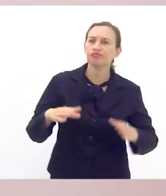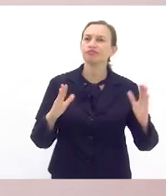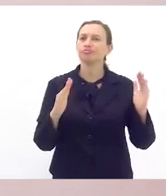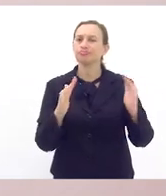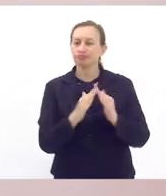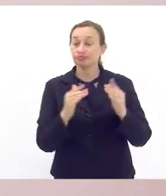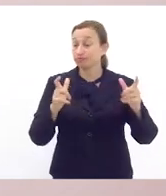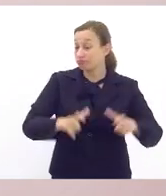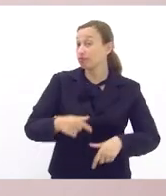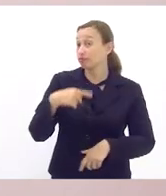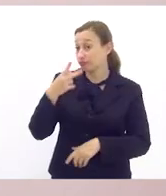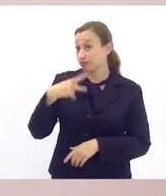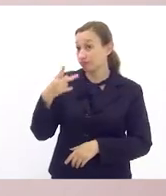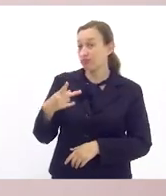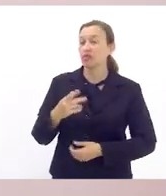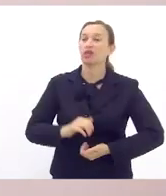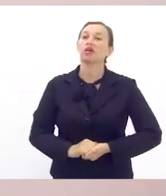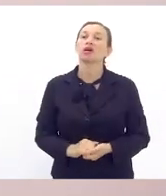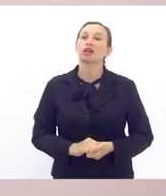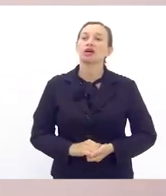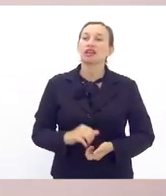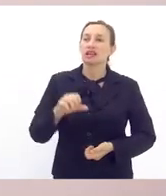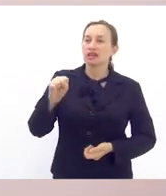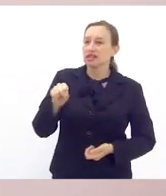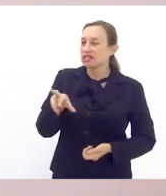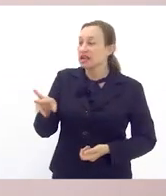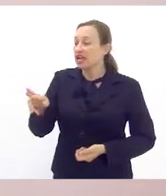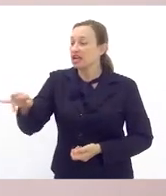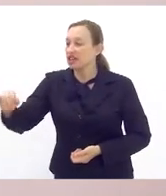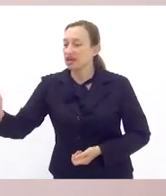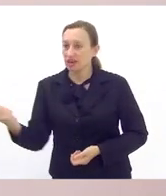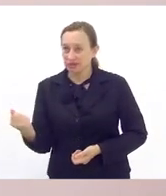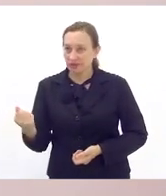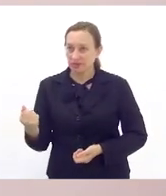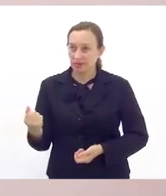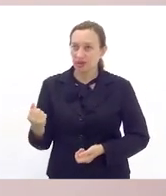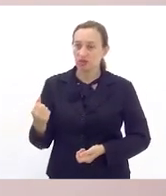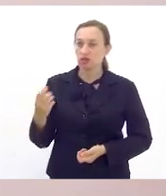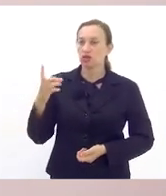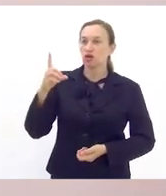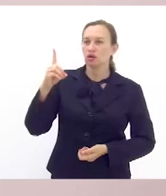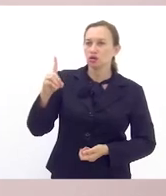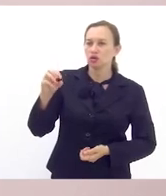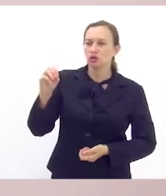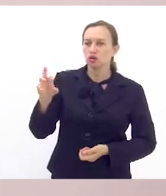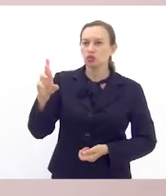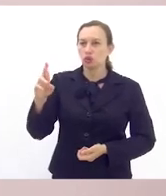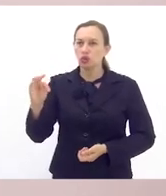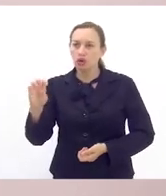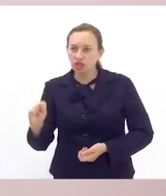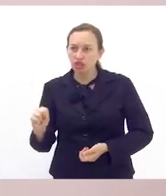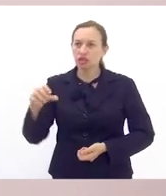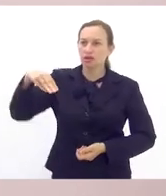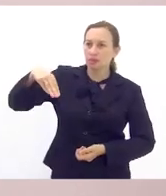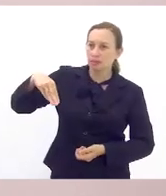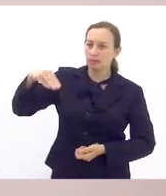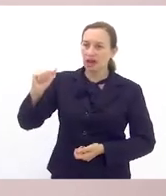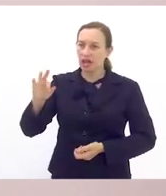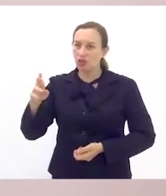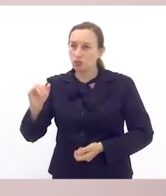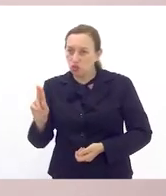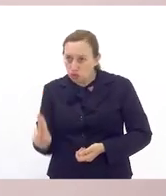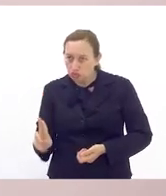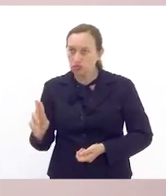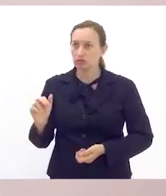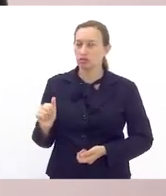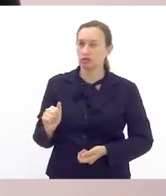que eu falei vou falar que de Serrinha né dores de Macabu as pessoas é